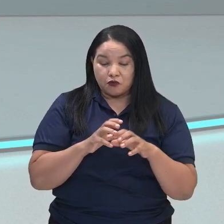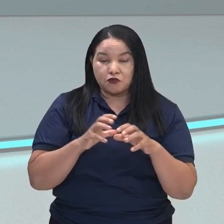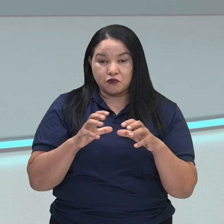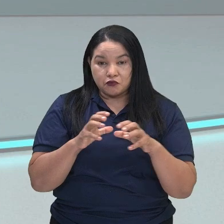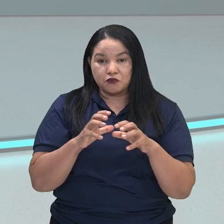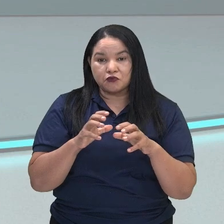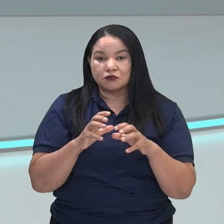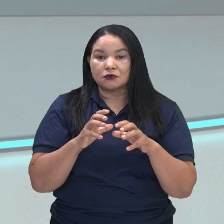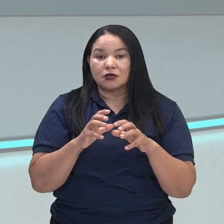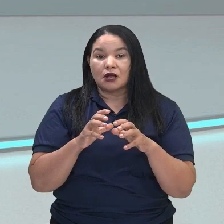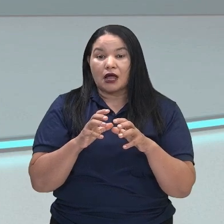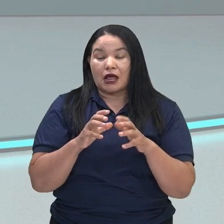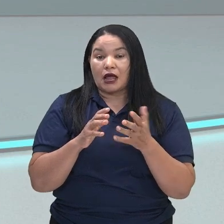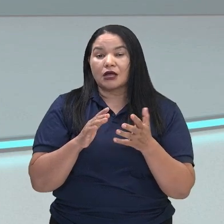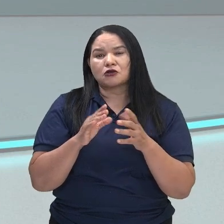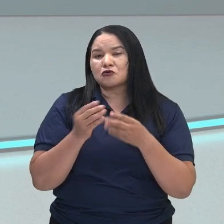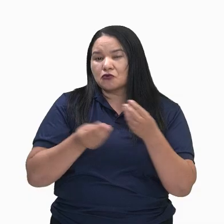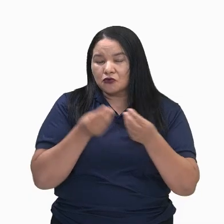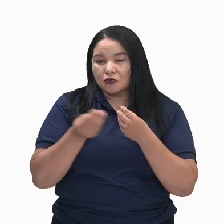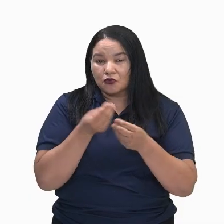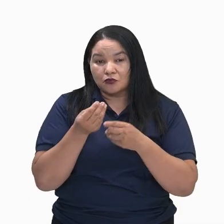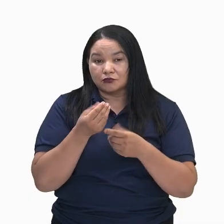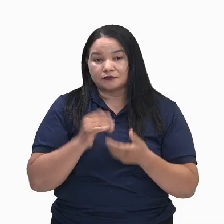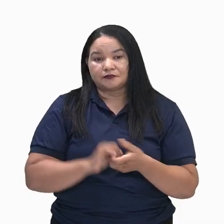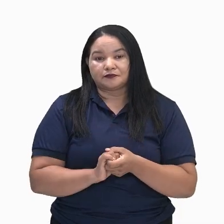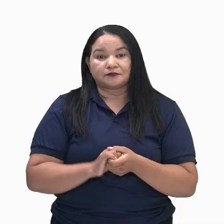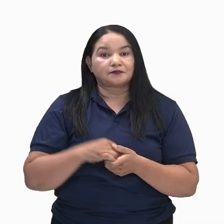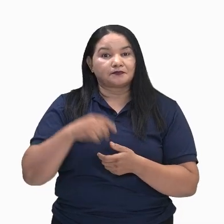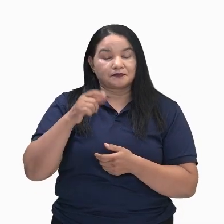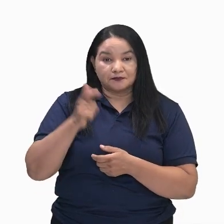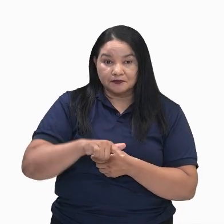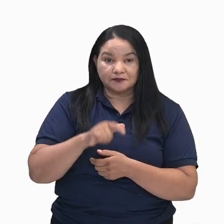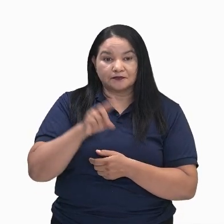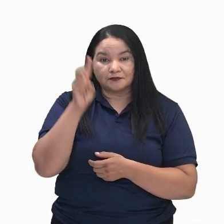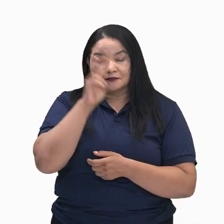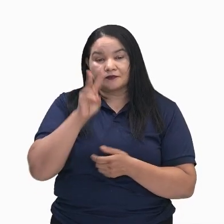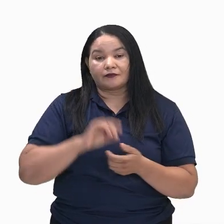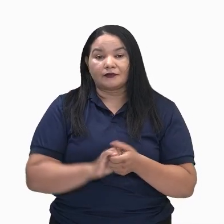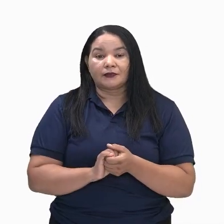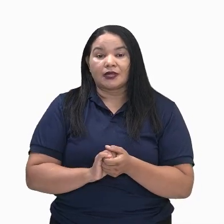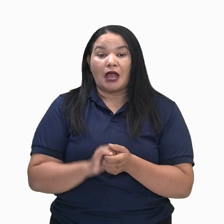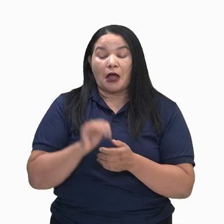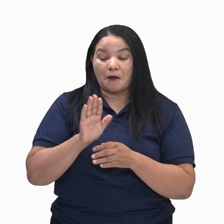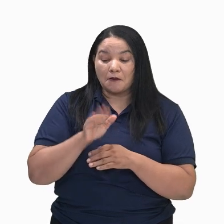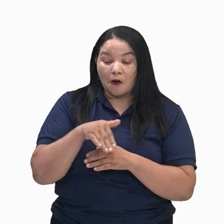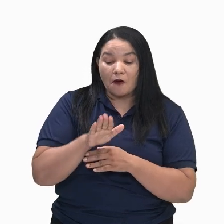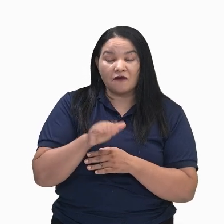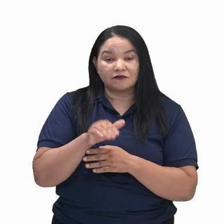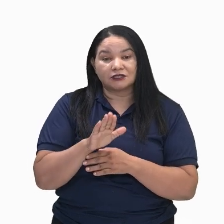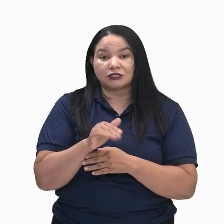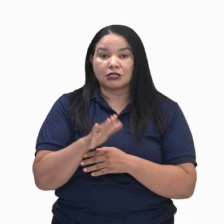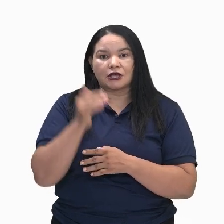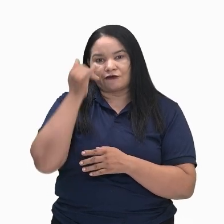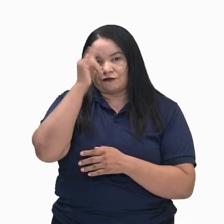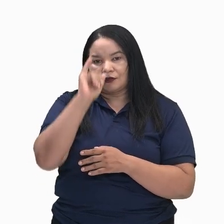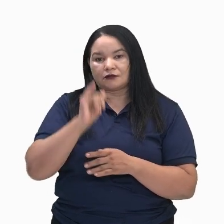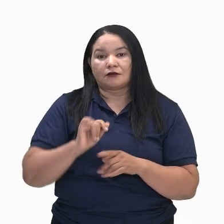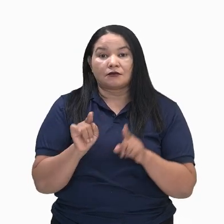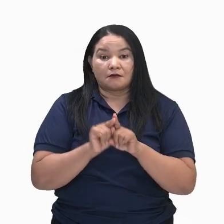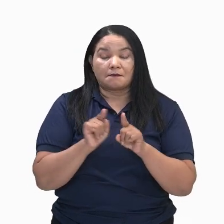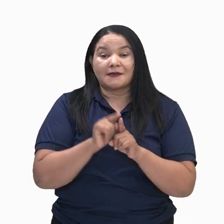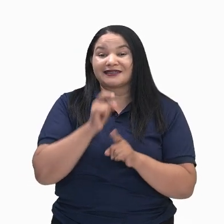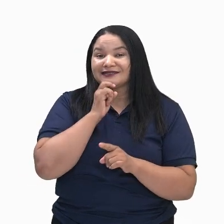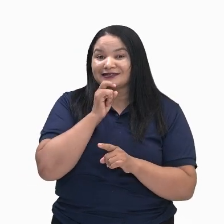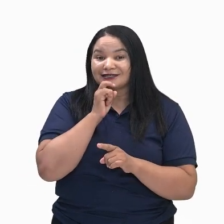hematomas. E como é que a gente cuida disso, professora? Vamos relembrar. Evitar movimentar a articulação lesionada, aplicar o gelo na